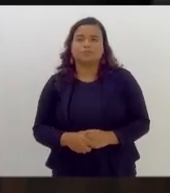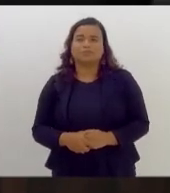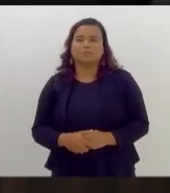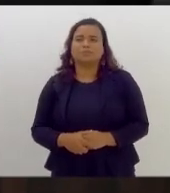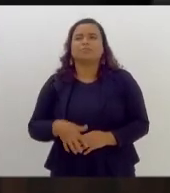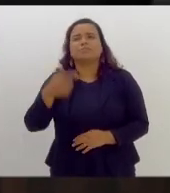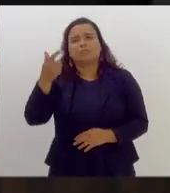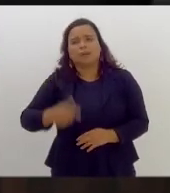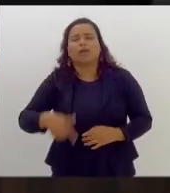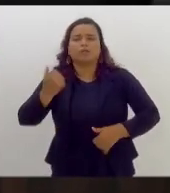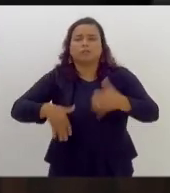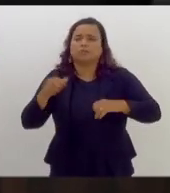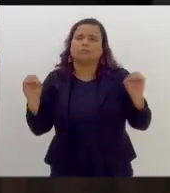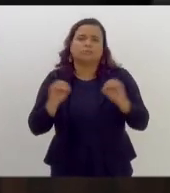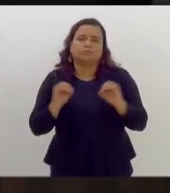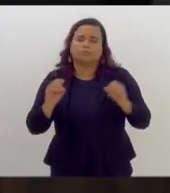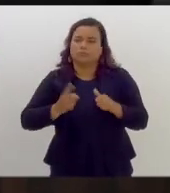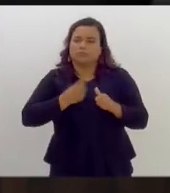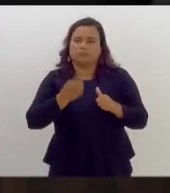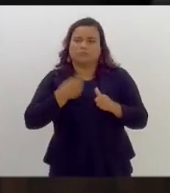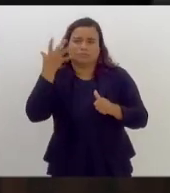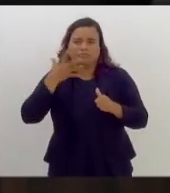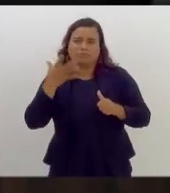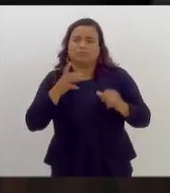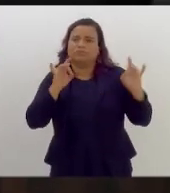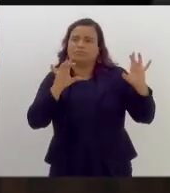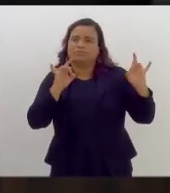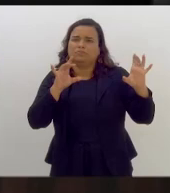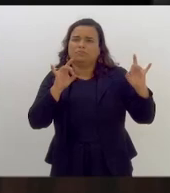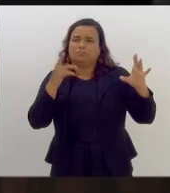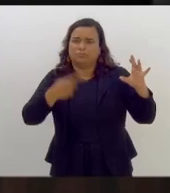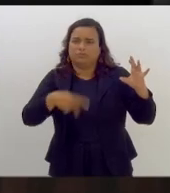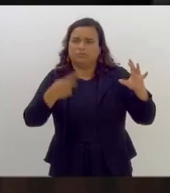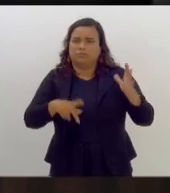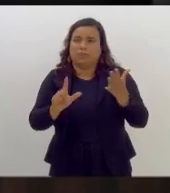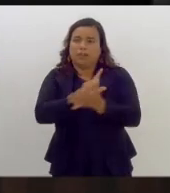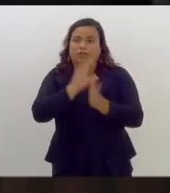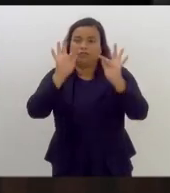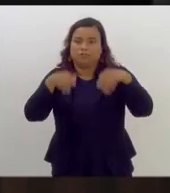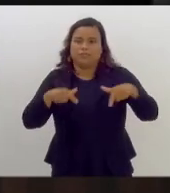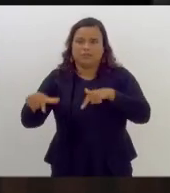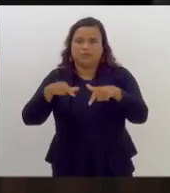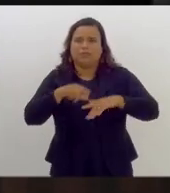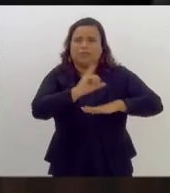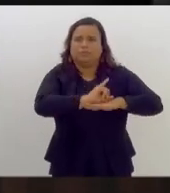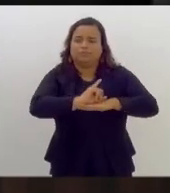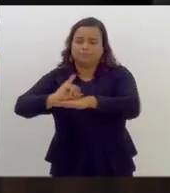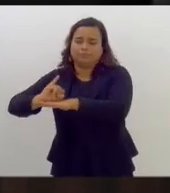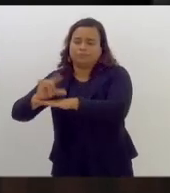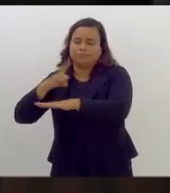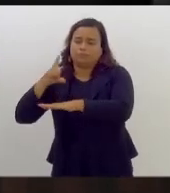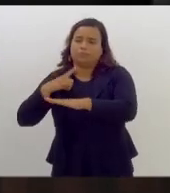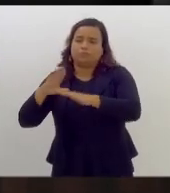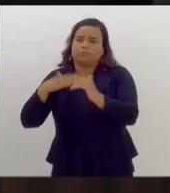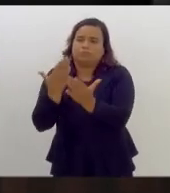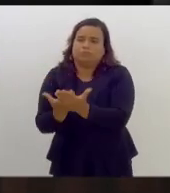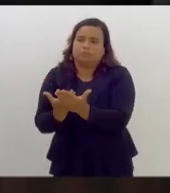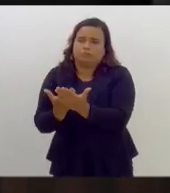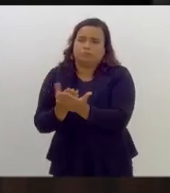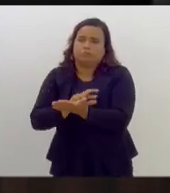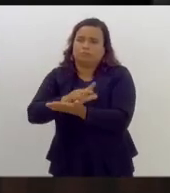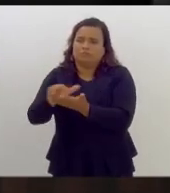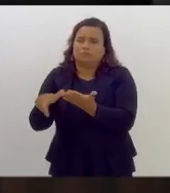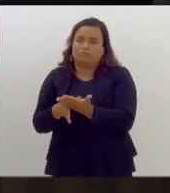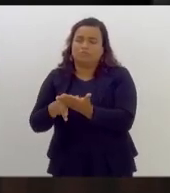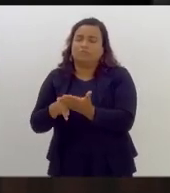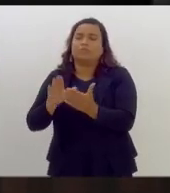Nada mais a tratar na primeira sessão extraordinária do dia. Presidência, antes de encerrar os trabalhos, há sobre a mesa requerimentos. Requer a inclusão na